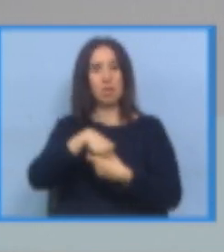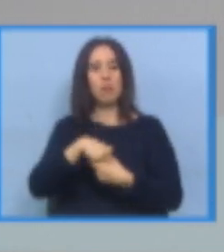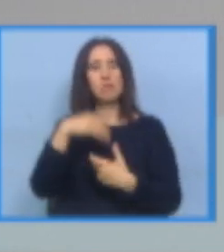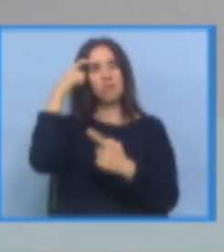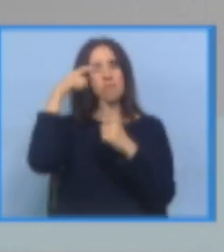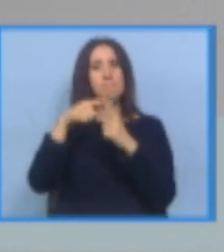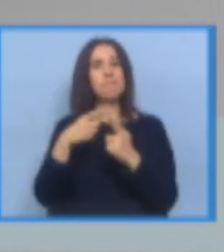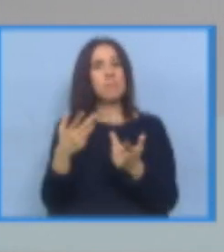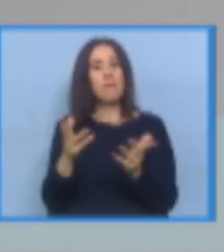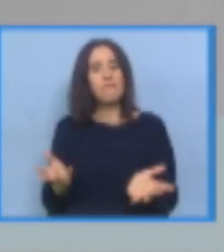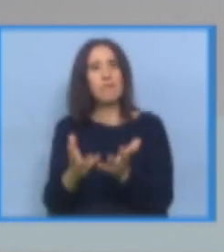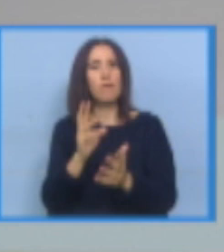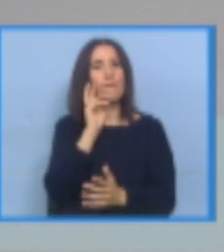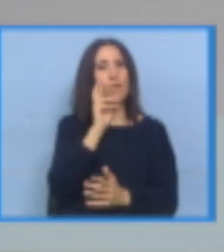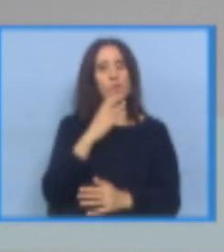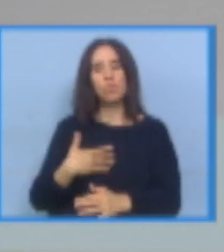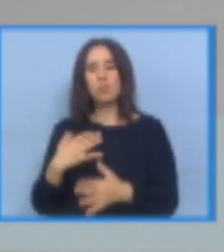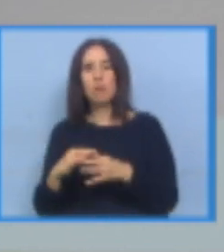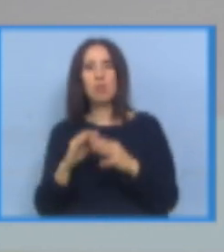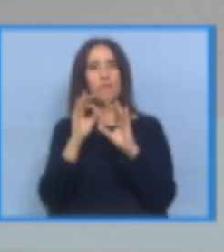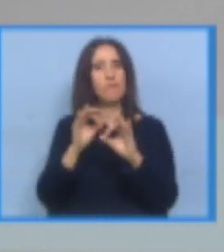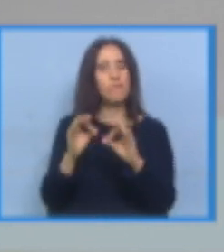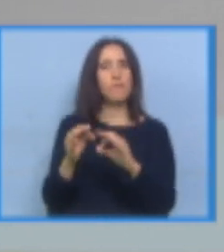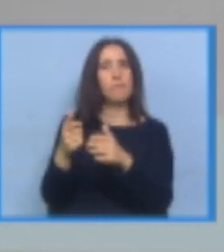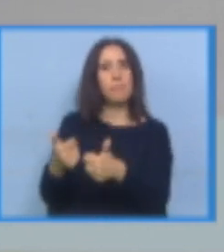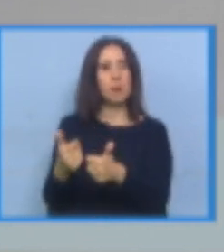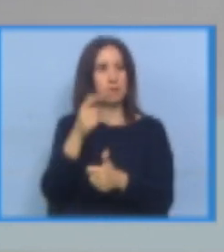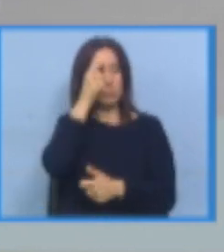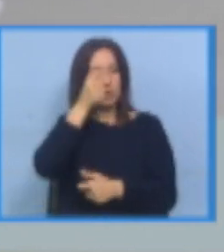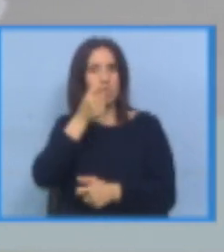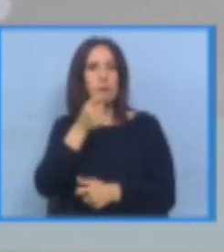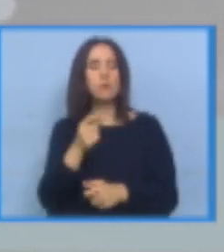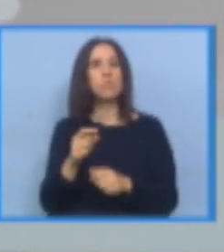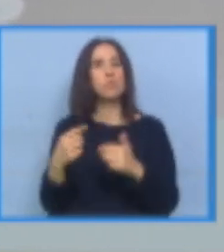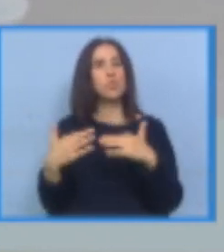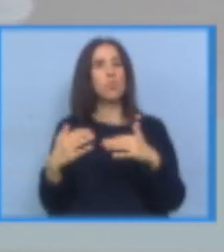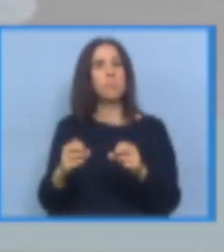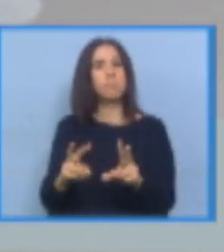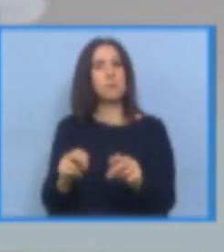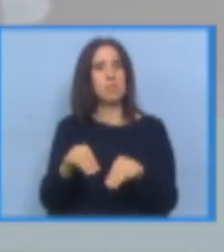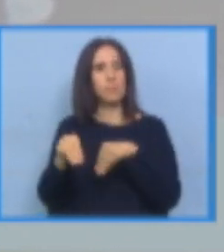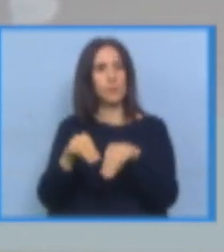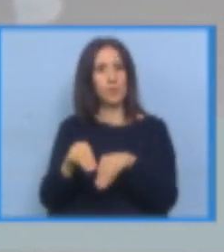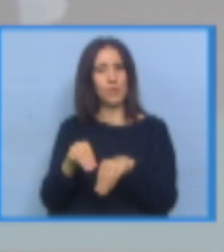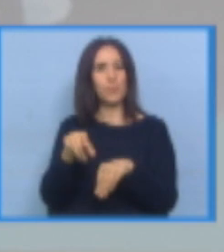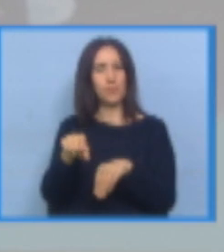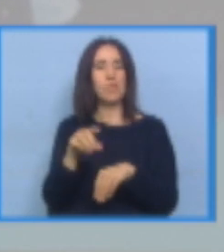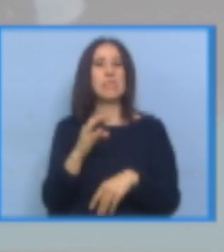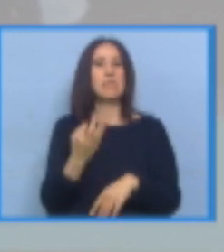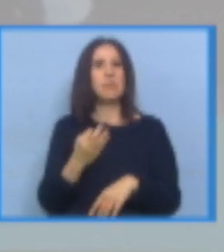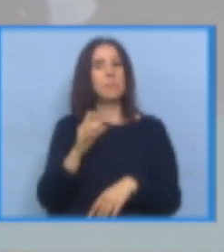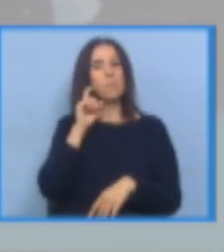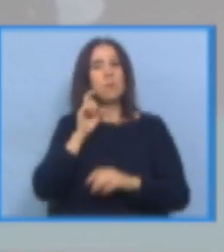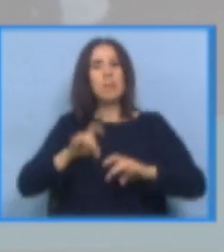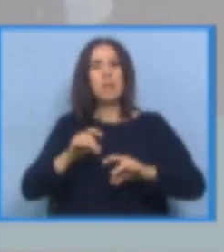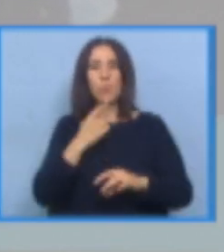os valores como a solidariedade, o fair play, o respeito pelo outro, o jogo limpo. E tem uma dimensão muito preventiva.